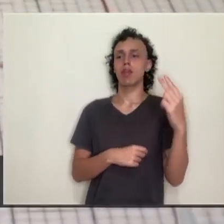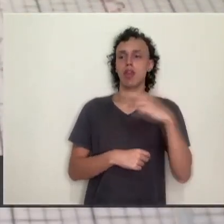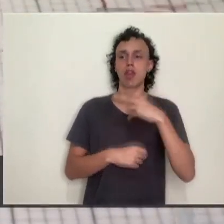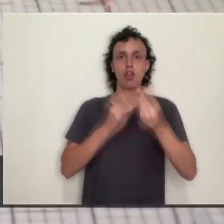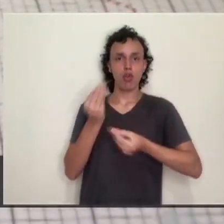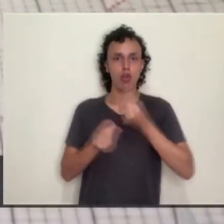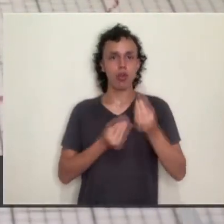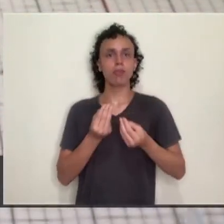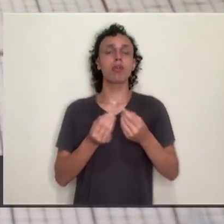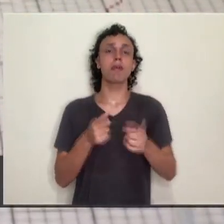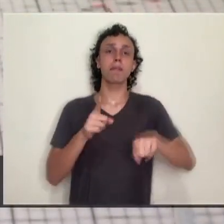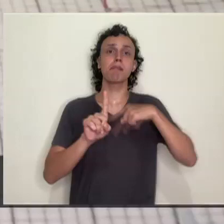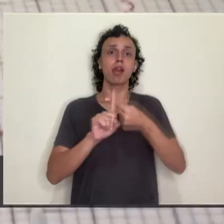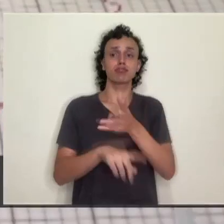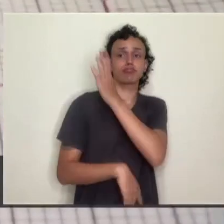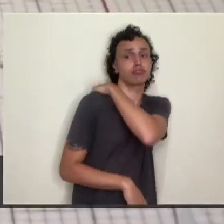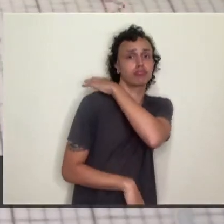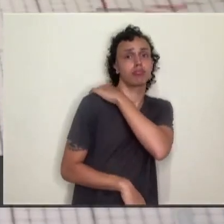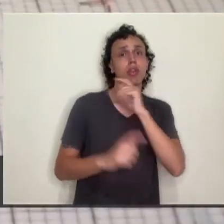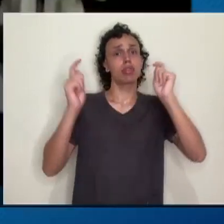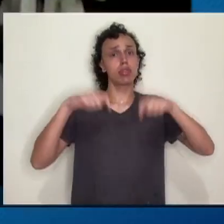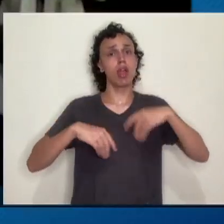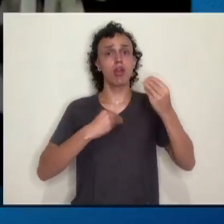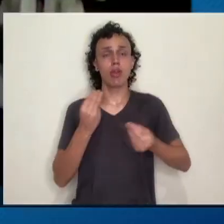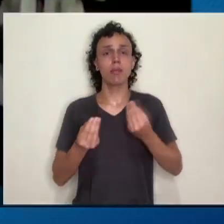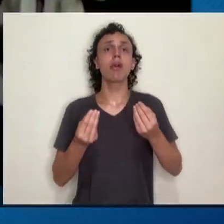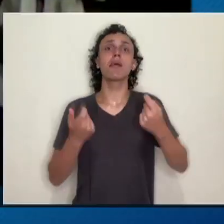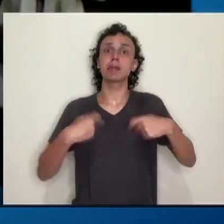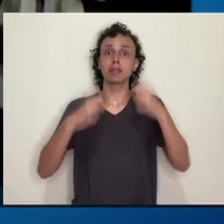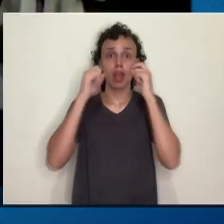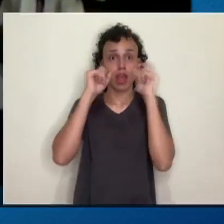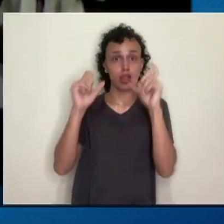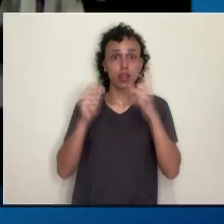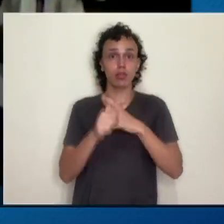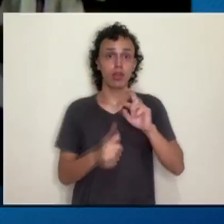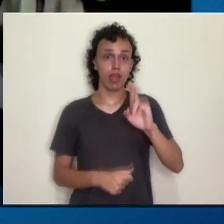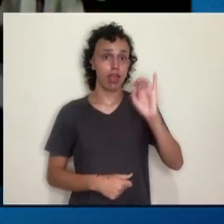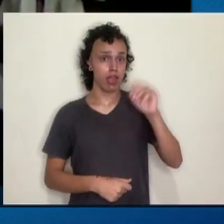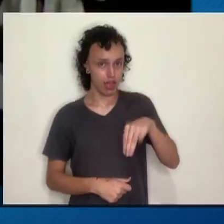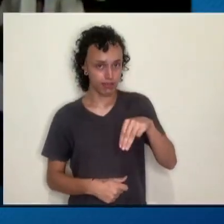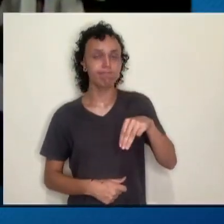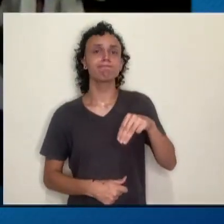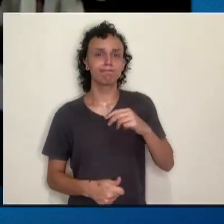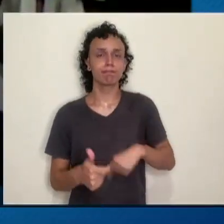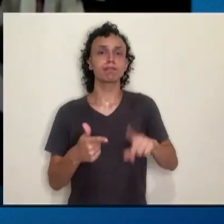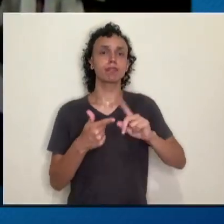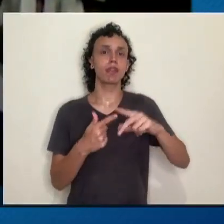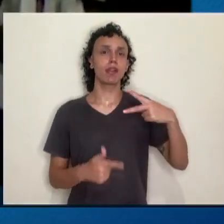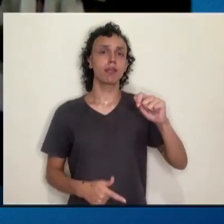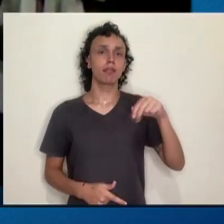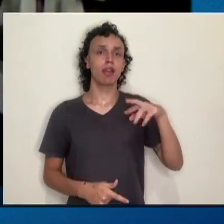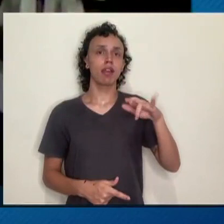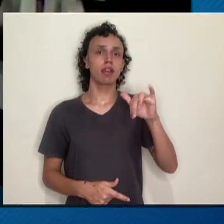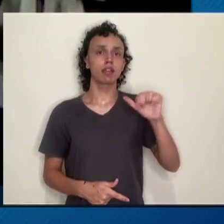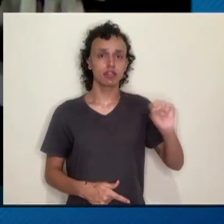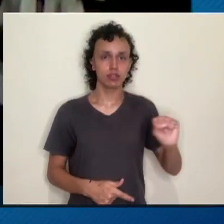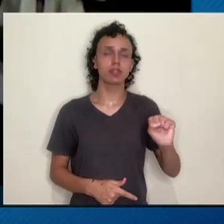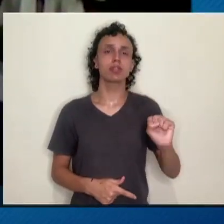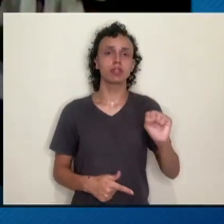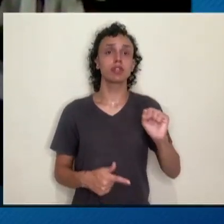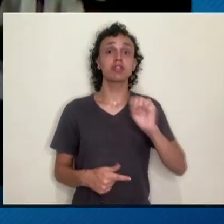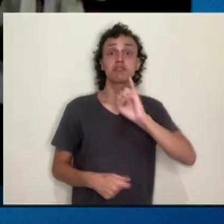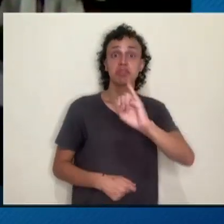médico vai dar uma olhadinha na capacidade pulmonar. Então, tem só que ficar mais atento para os rins, para o pâncreas.